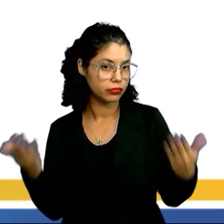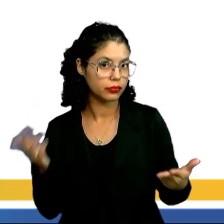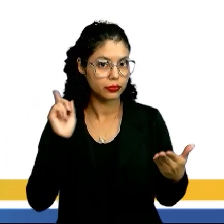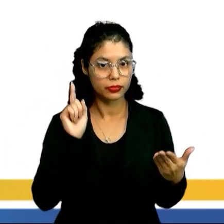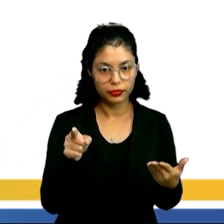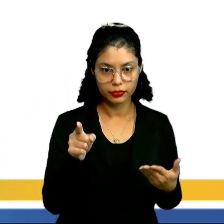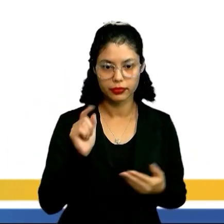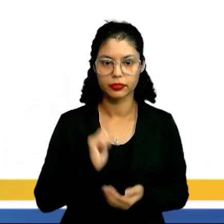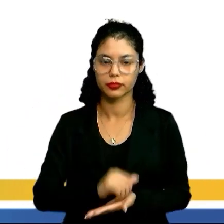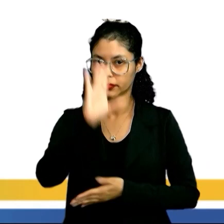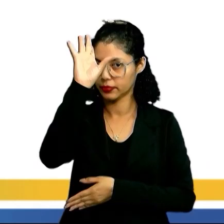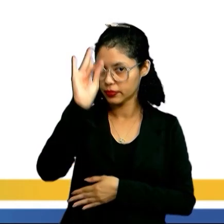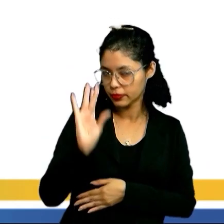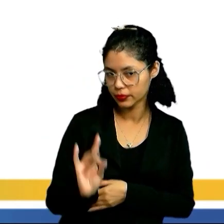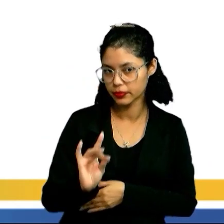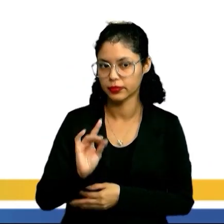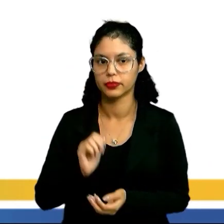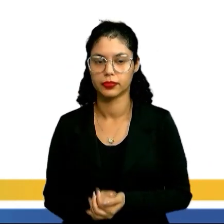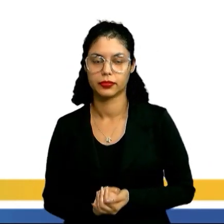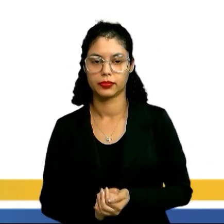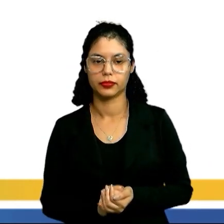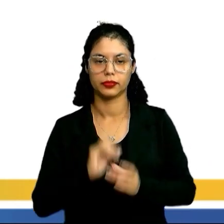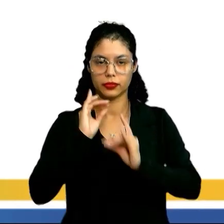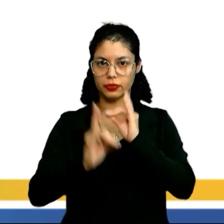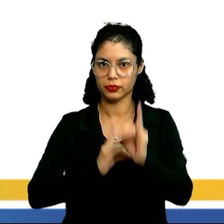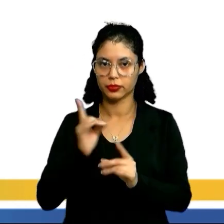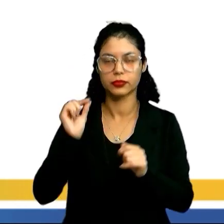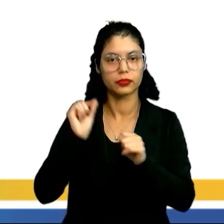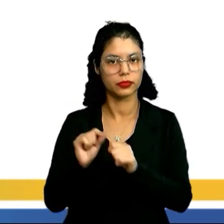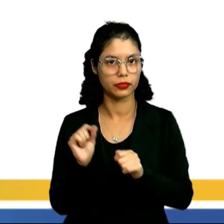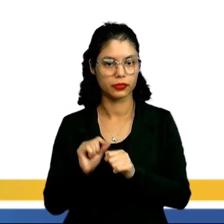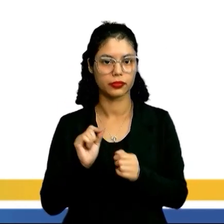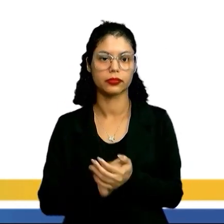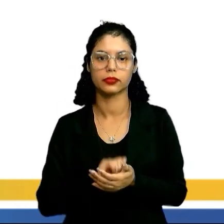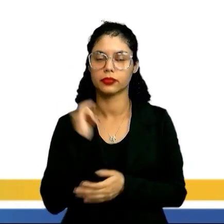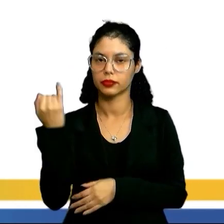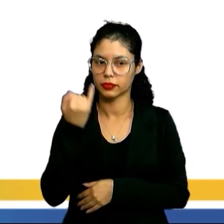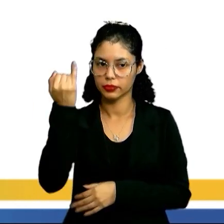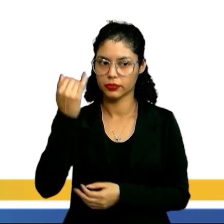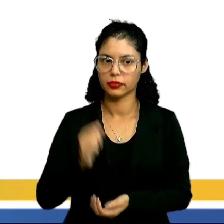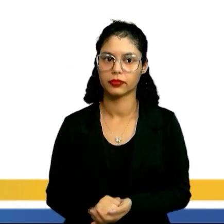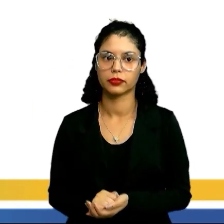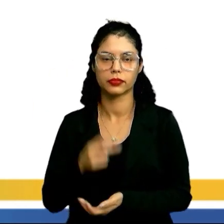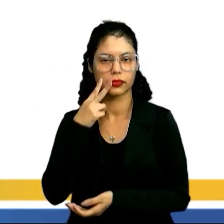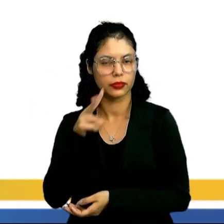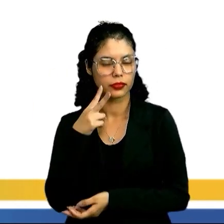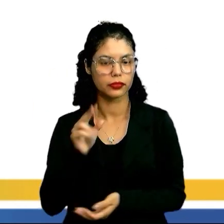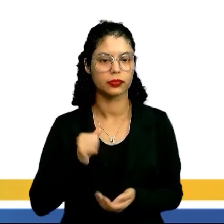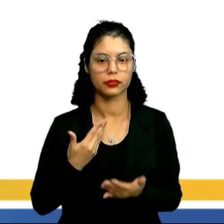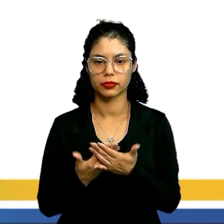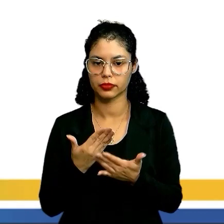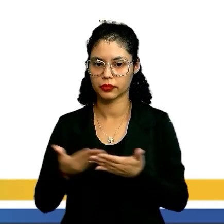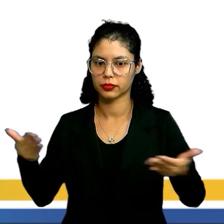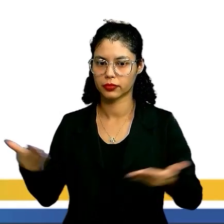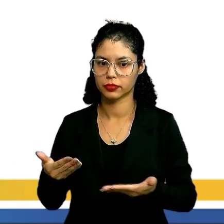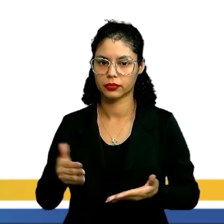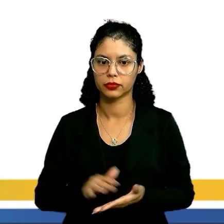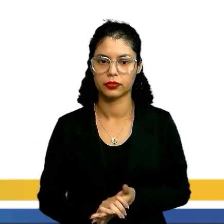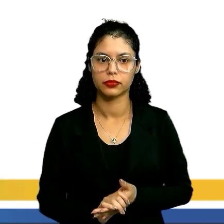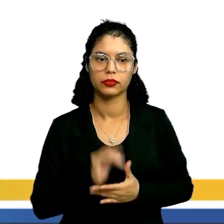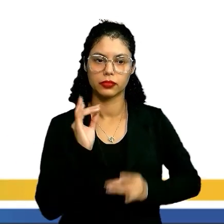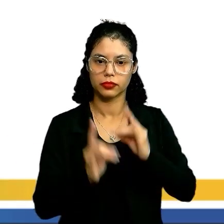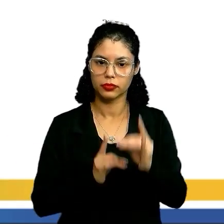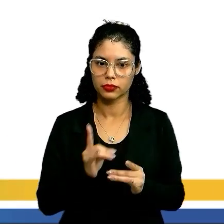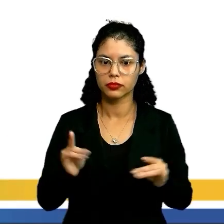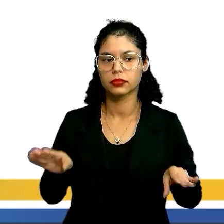aqui cada uma espécie de hormônio vai fazer essa função, tá? E a gente vai ver no decorrer da nossa aula. E os